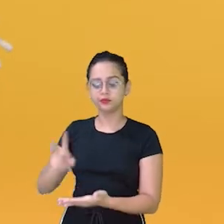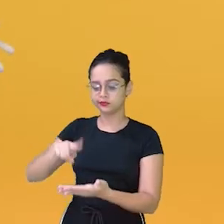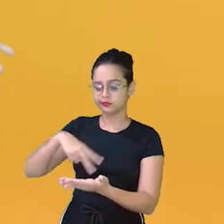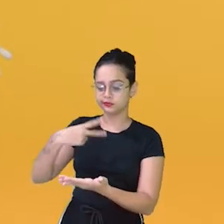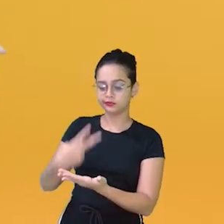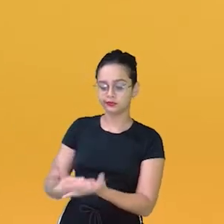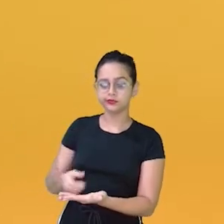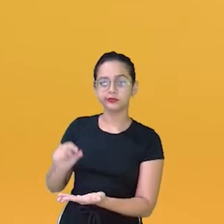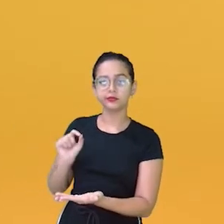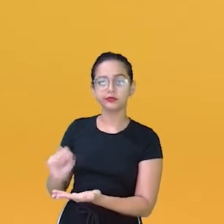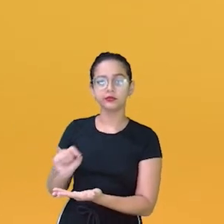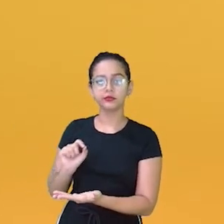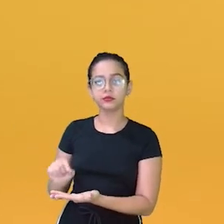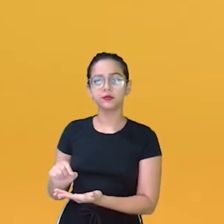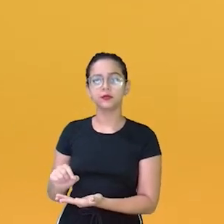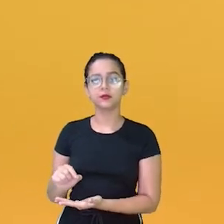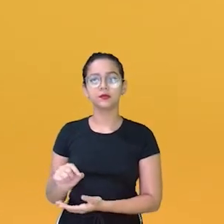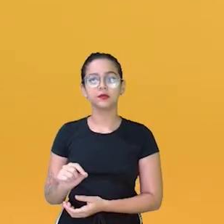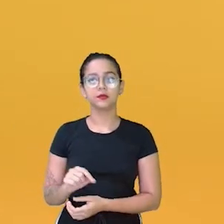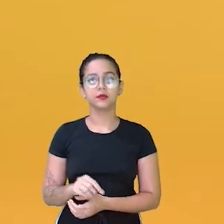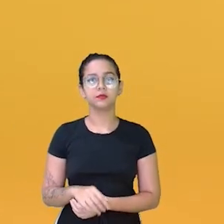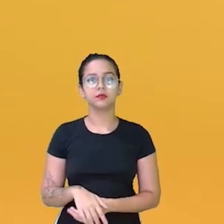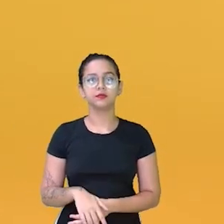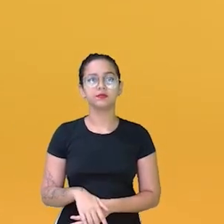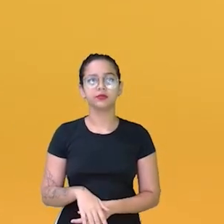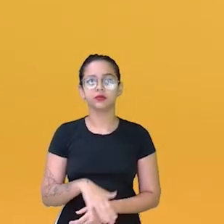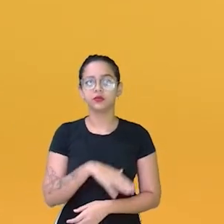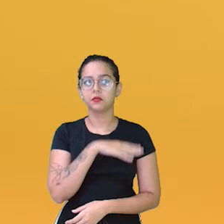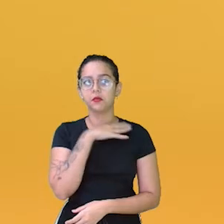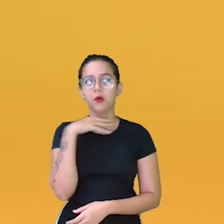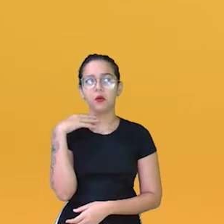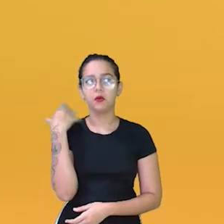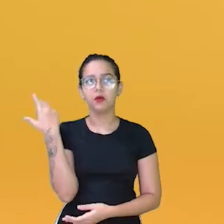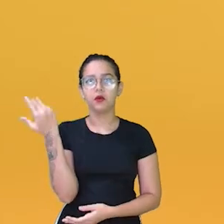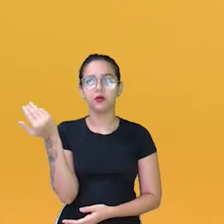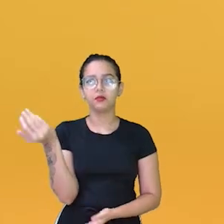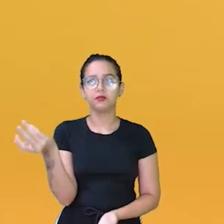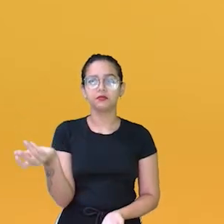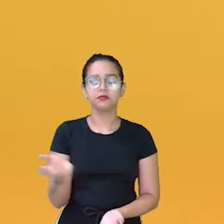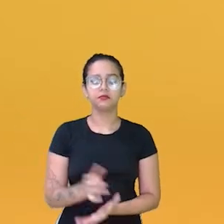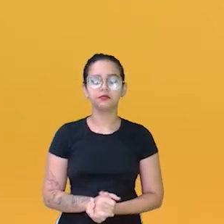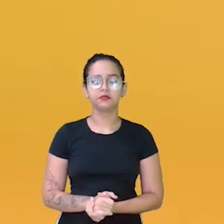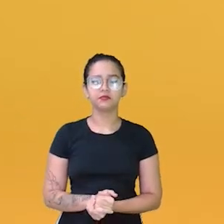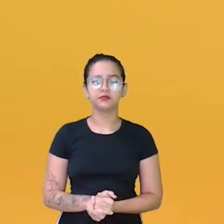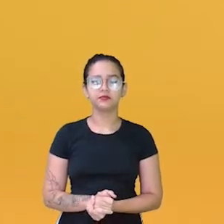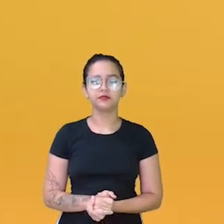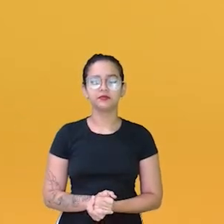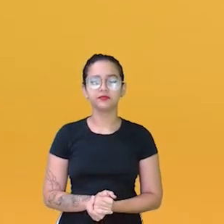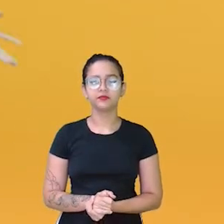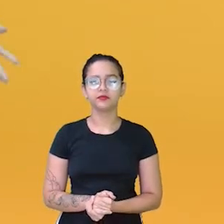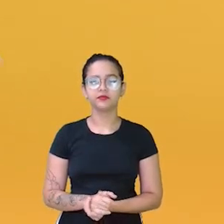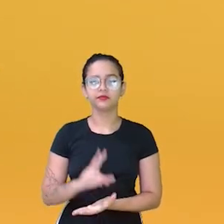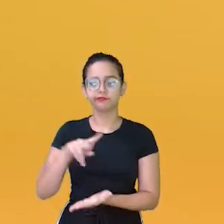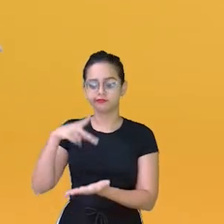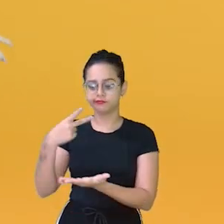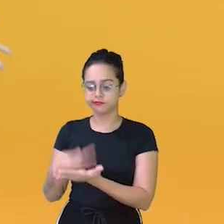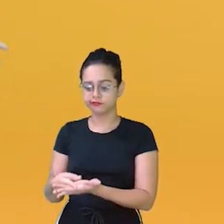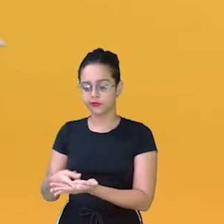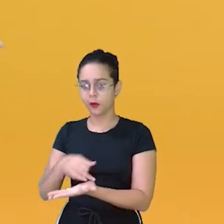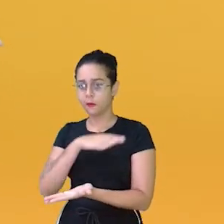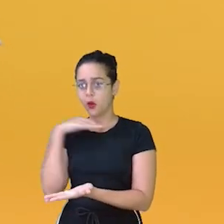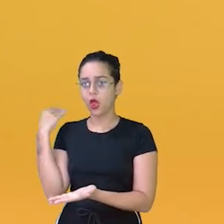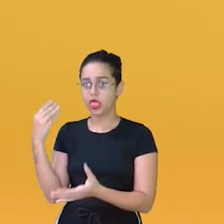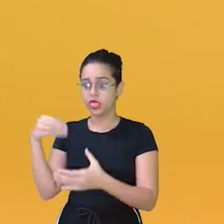minha gente, ela acabou, ó, batendo as botas. E como ela tinha morrido dentro do